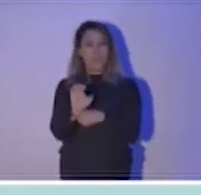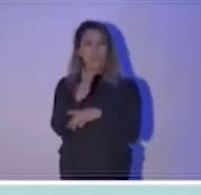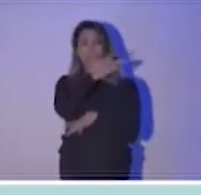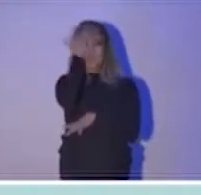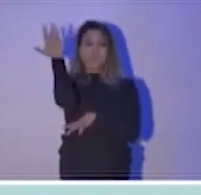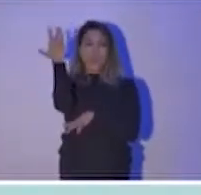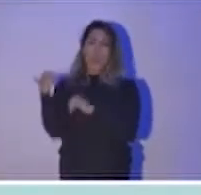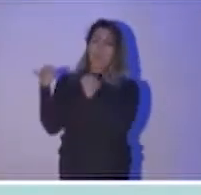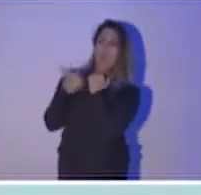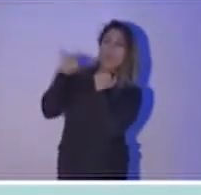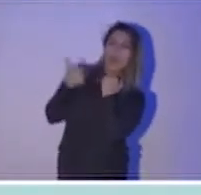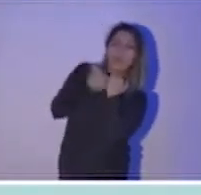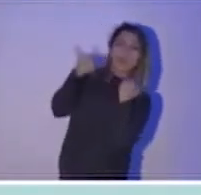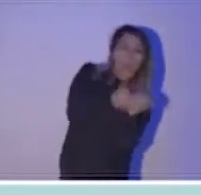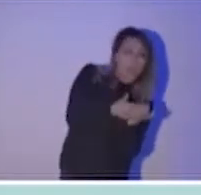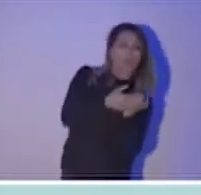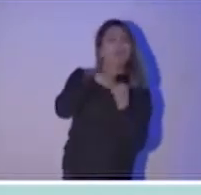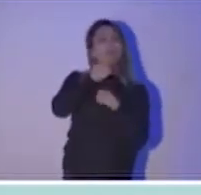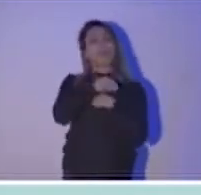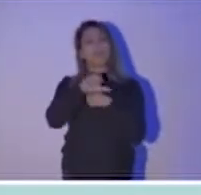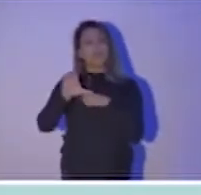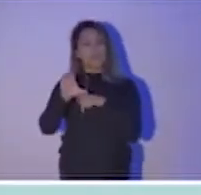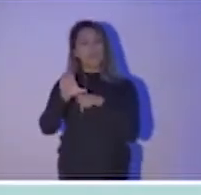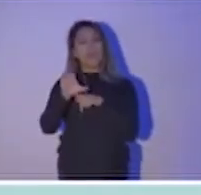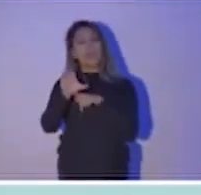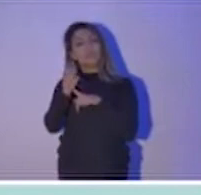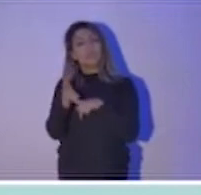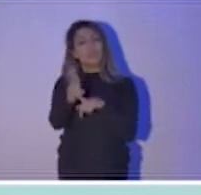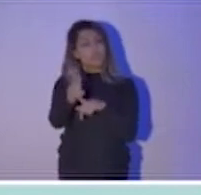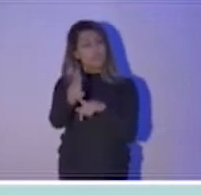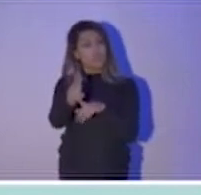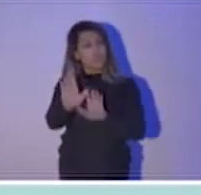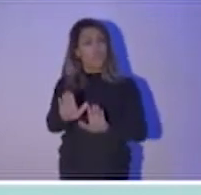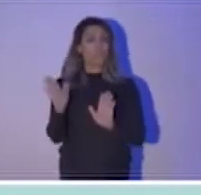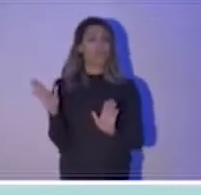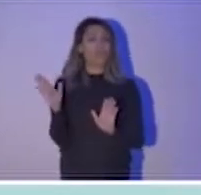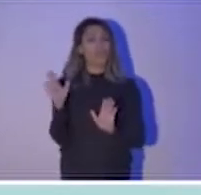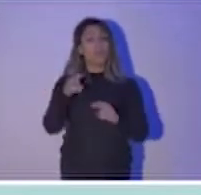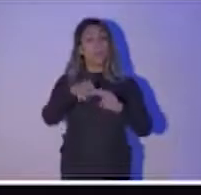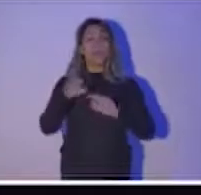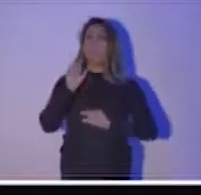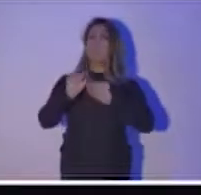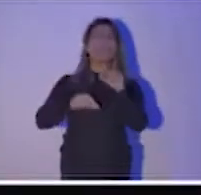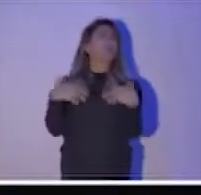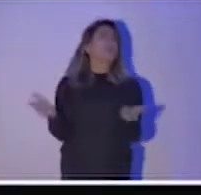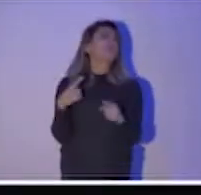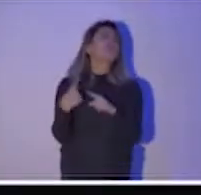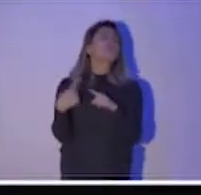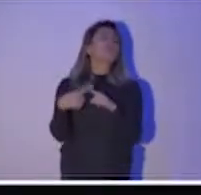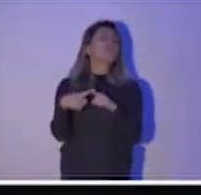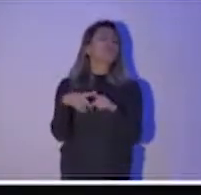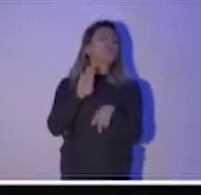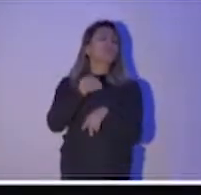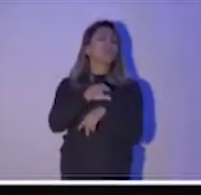da Educação e a base sobreviveu. Ela sobreviveu por quê? Por duas razões. Nós amadurecemos e